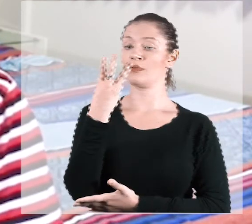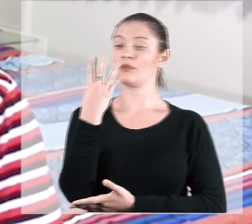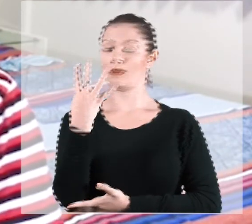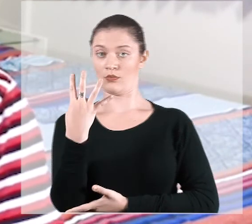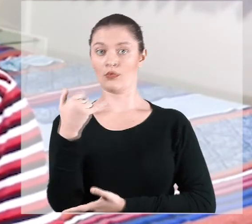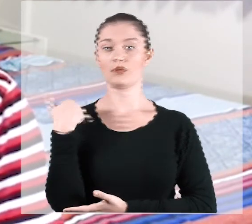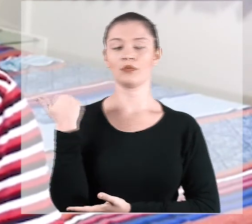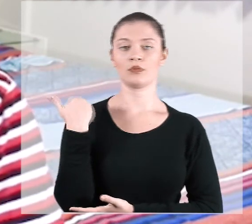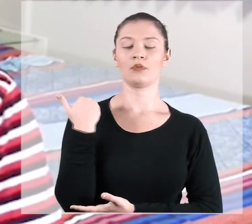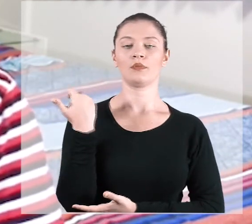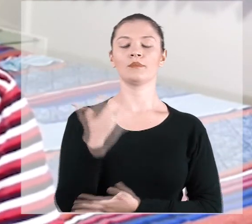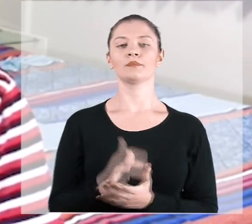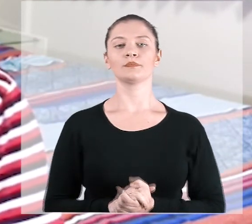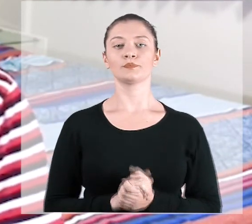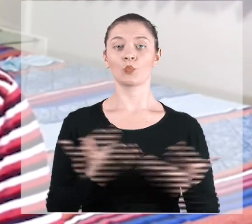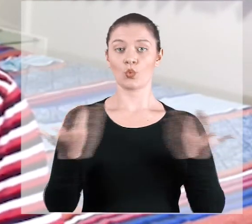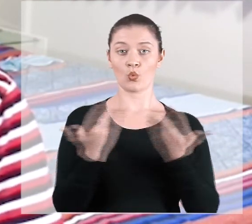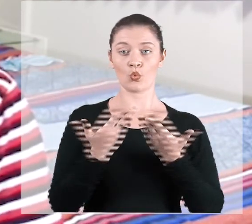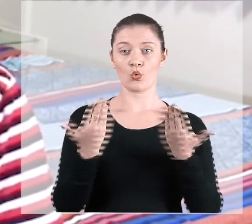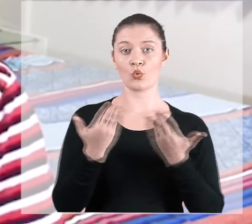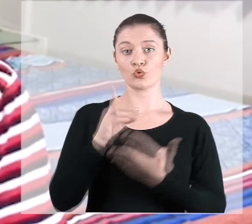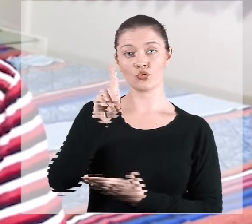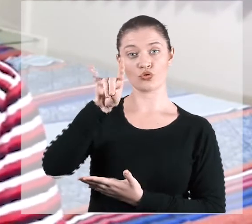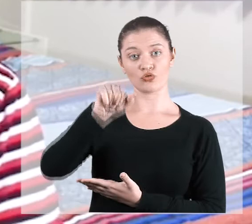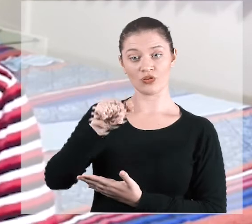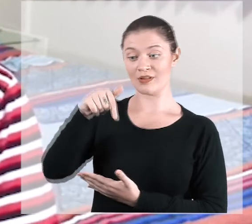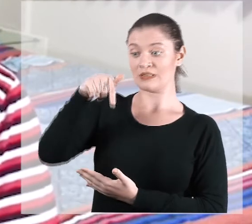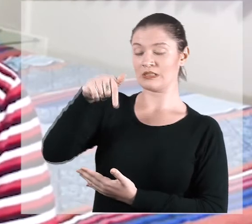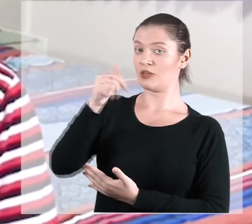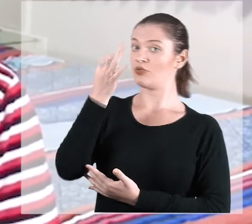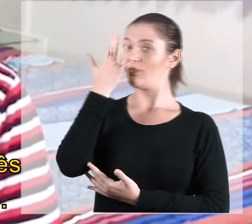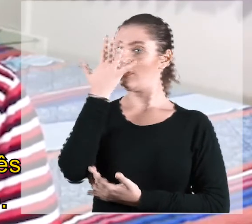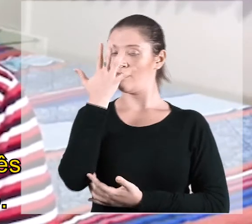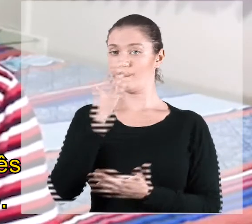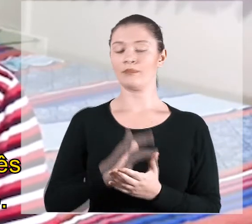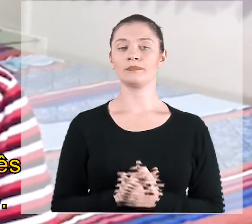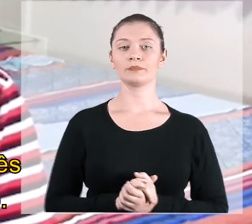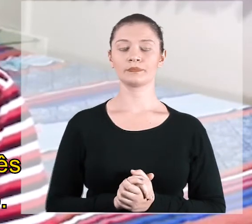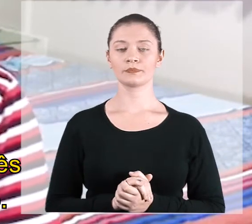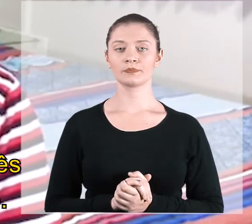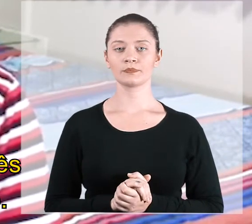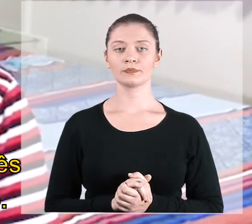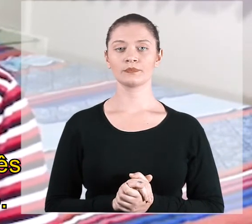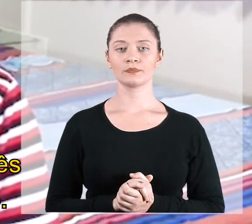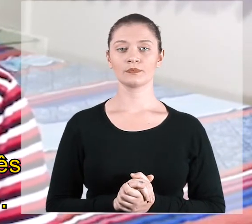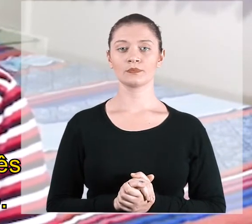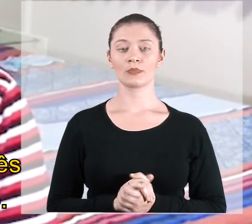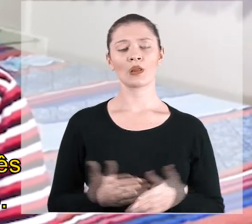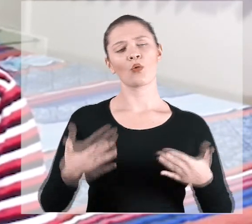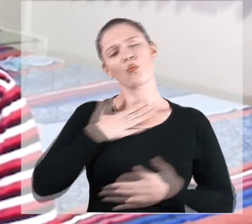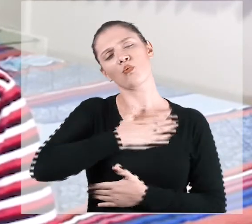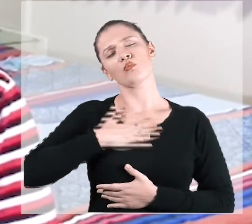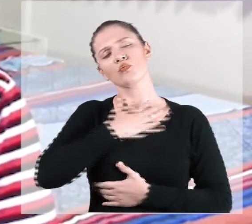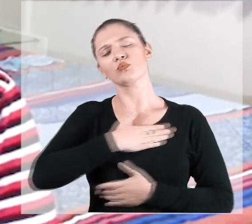Hoje nós estamos no dia 7 de fevereiro. E Eu gostaria de dividir com vocês um pouco do meu